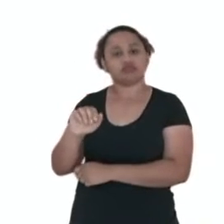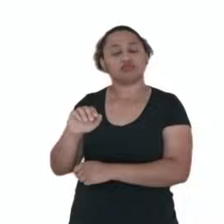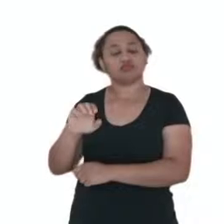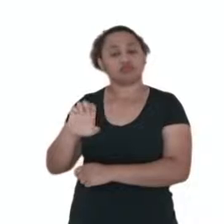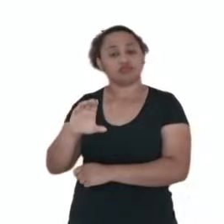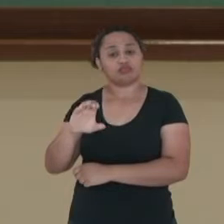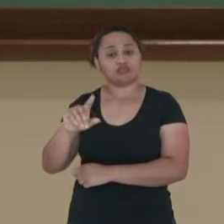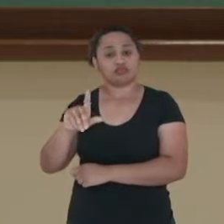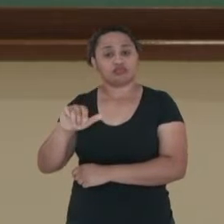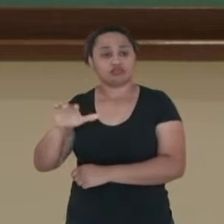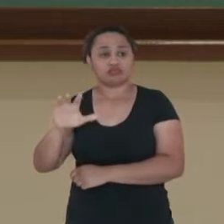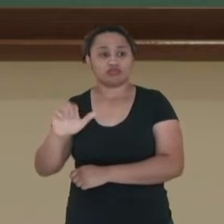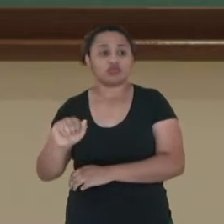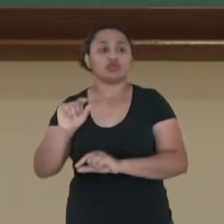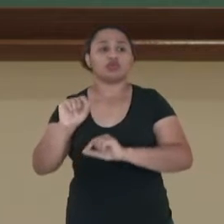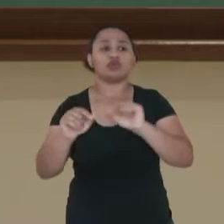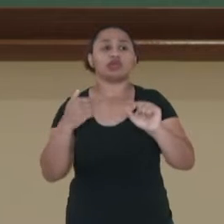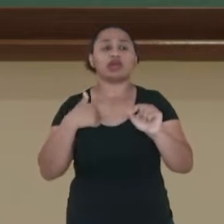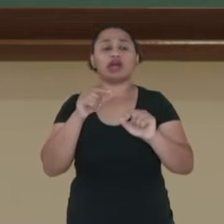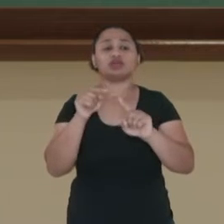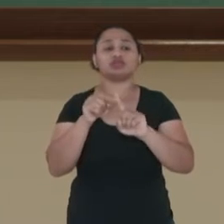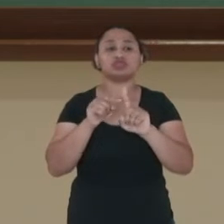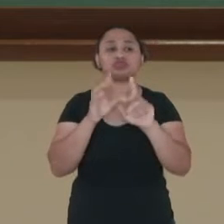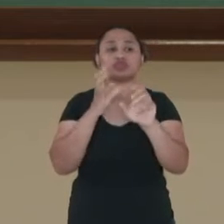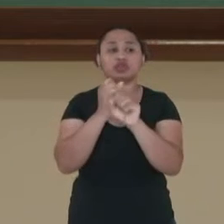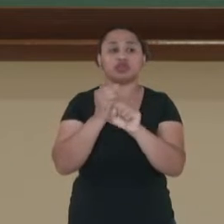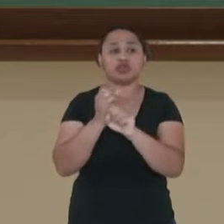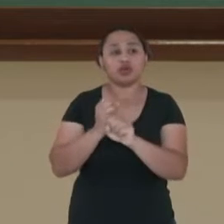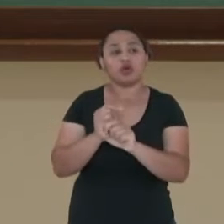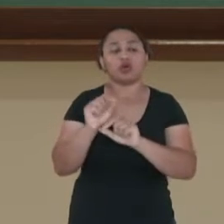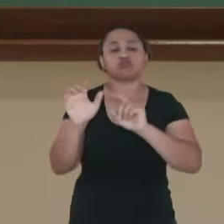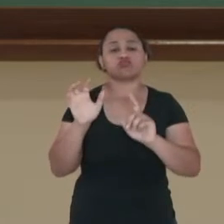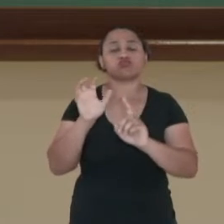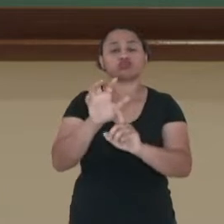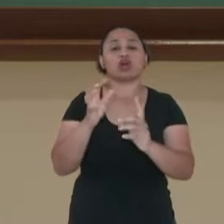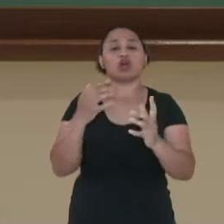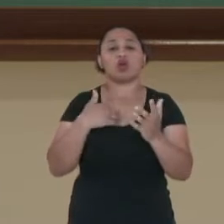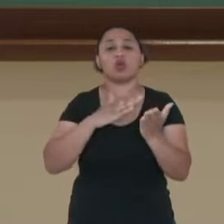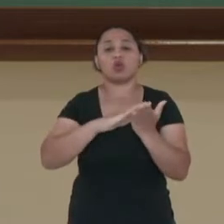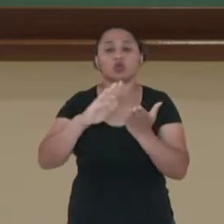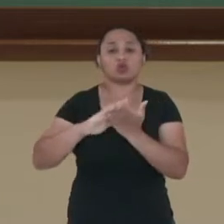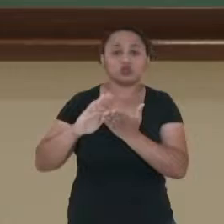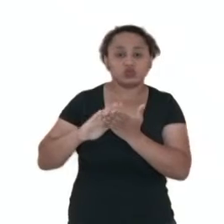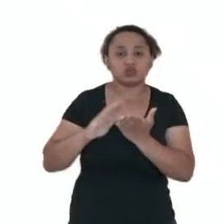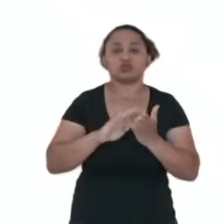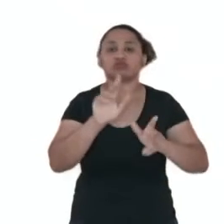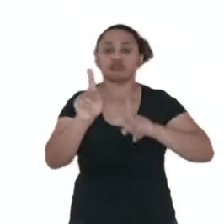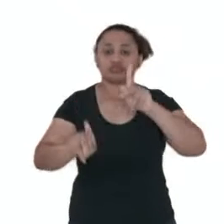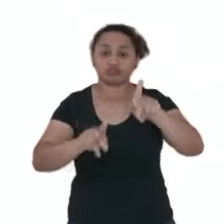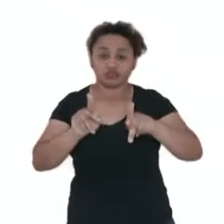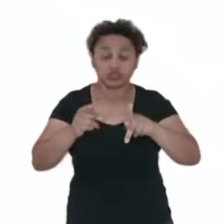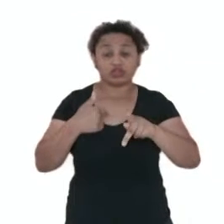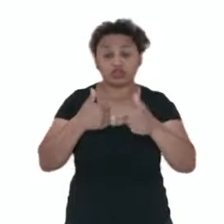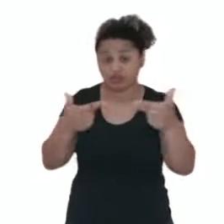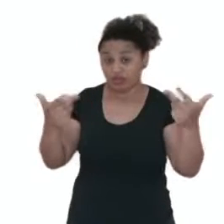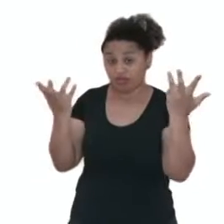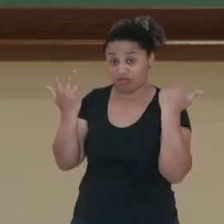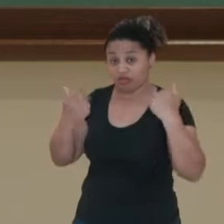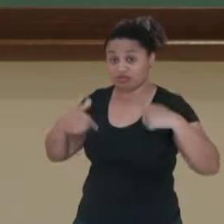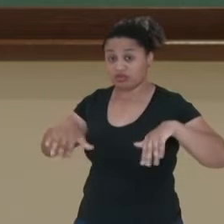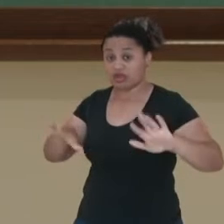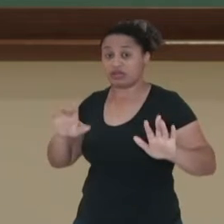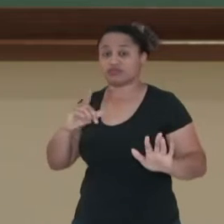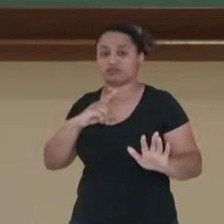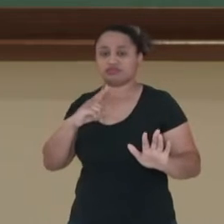de contabilidade ambiental, beleza? Que avalia a pressão do consumo das populações sobre os recursos naturais. Pressões